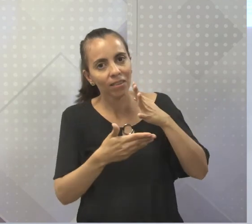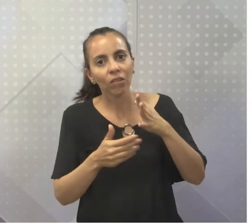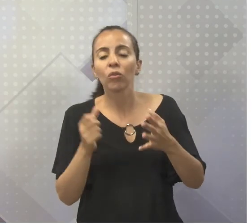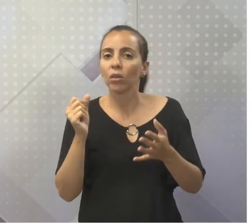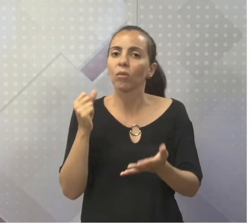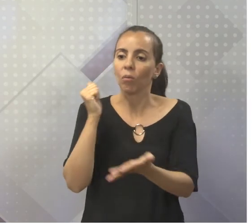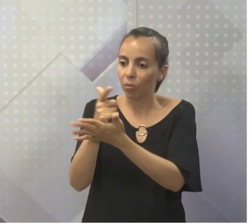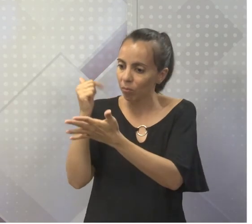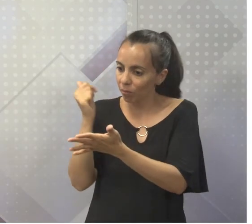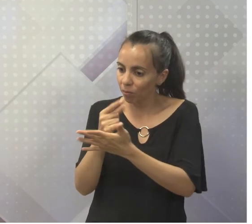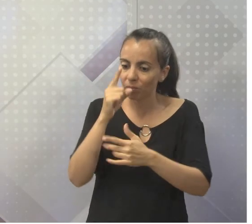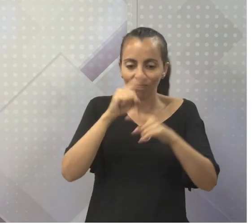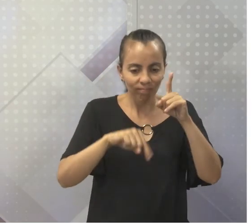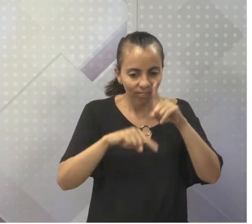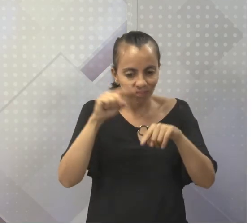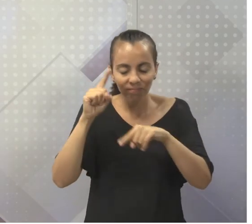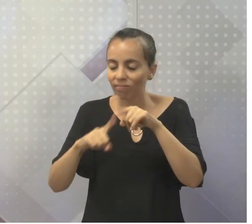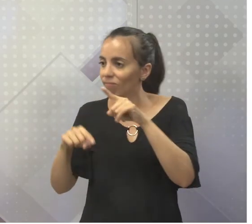perceptivo